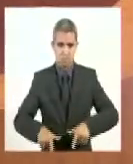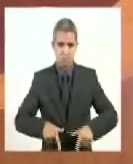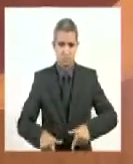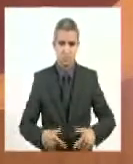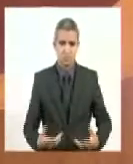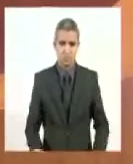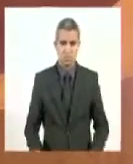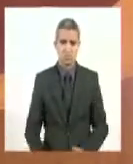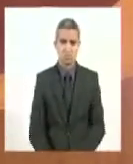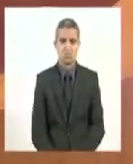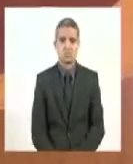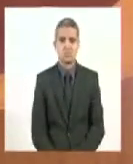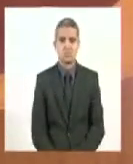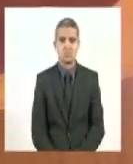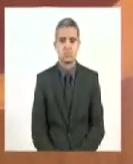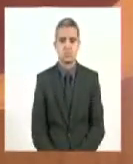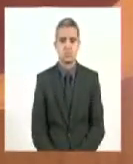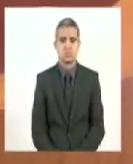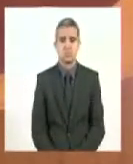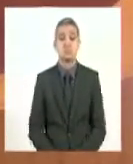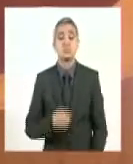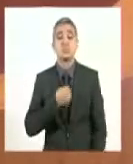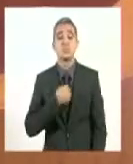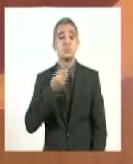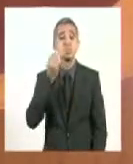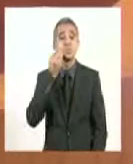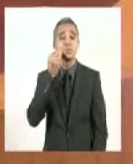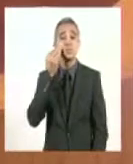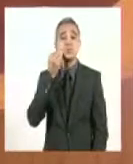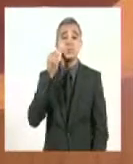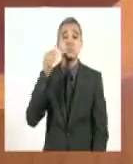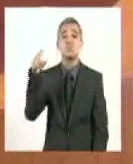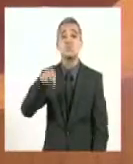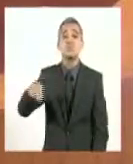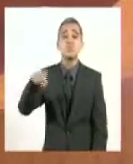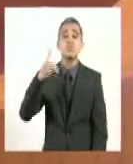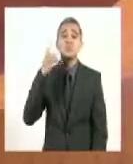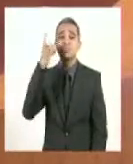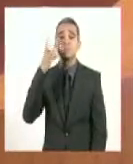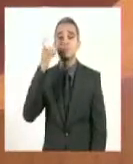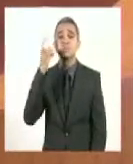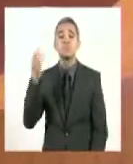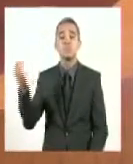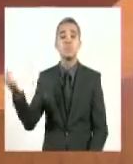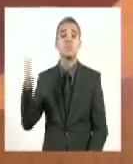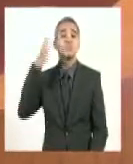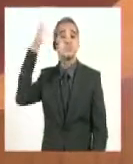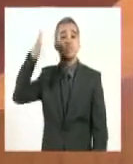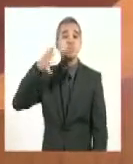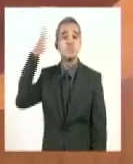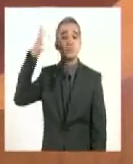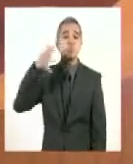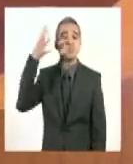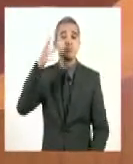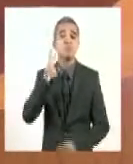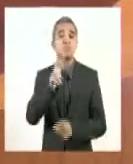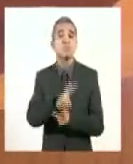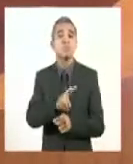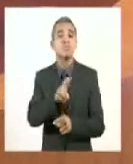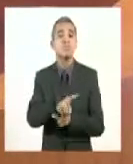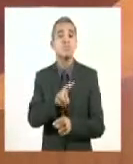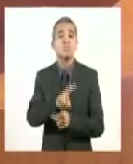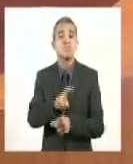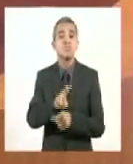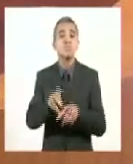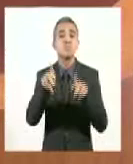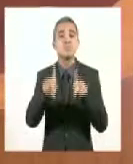Quero ver os deputados se manifestarem com tanta vontade para sair em defesa do